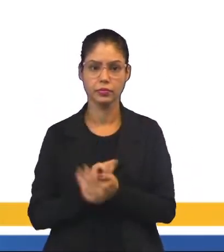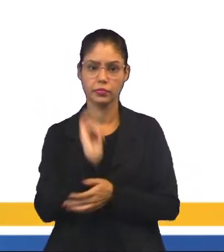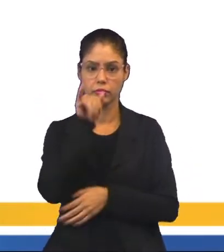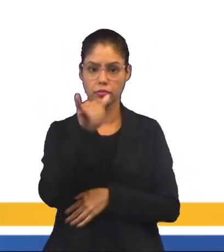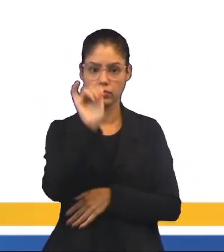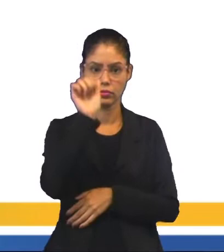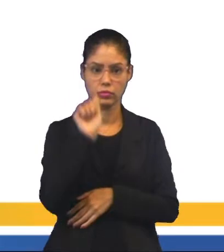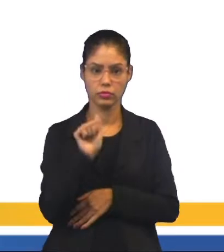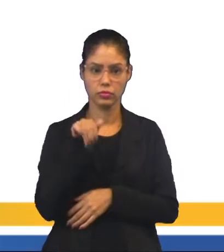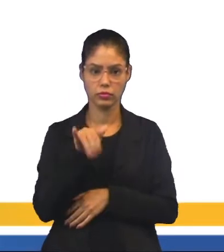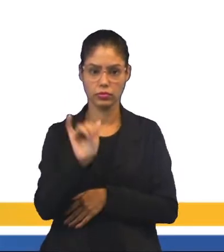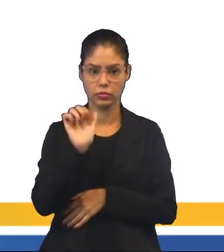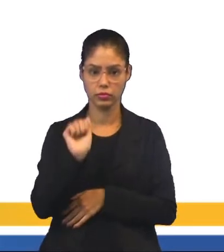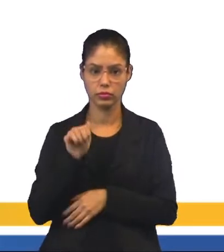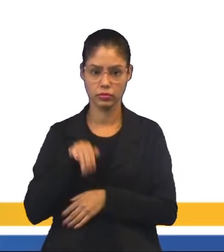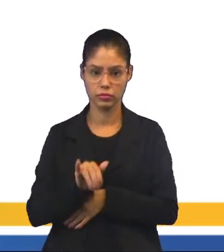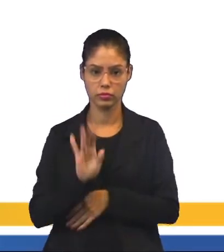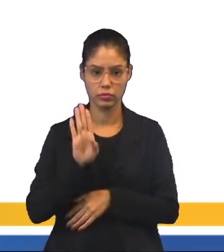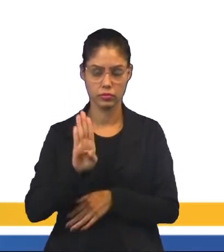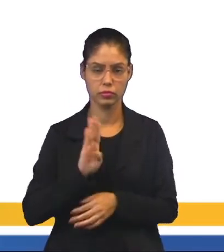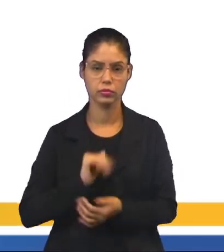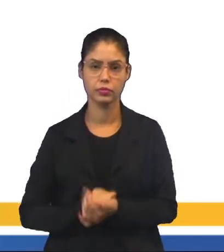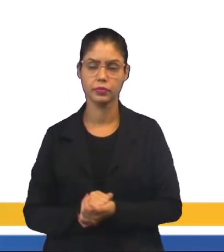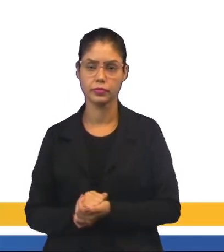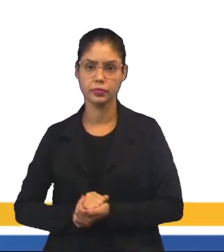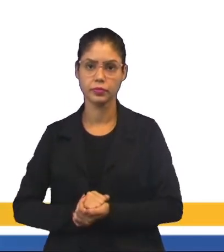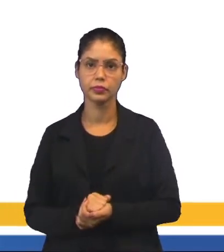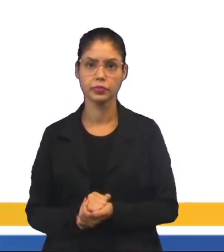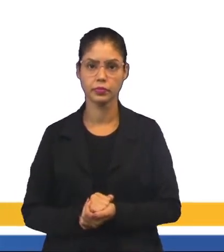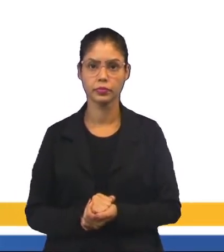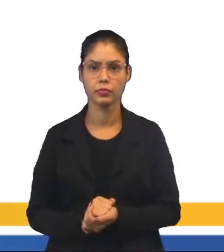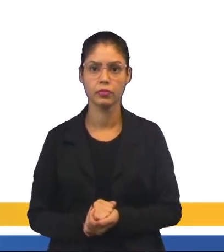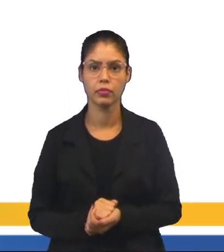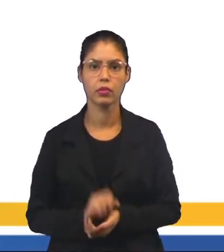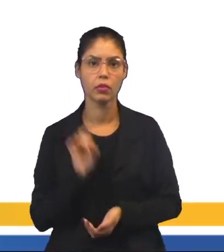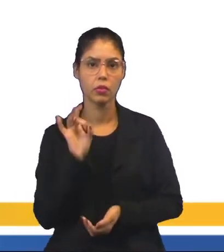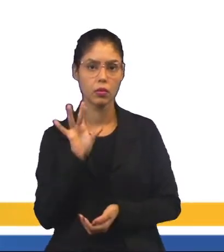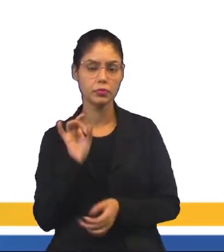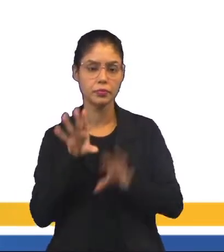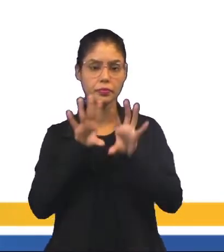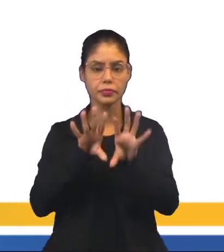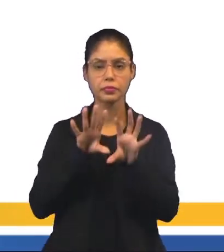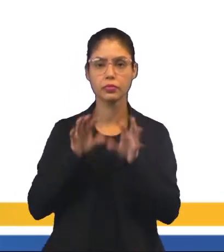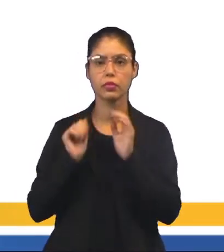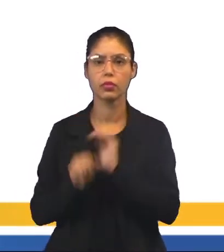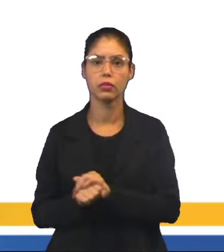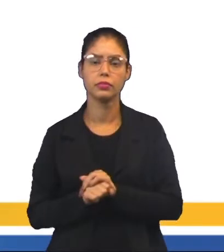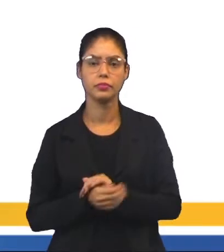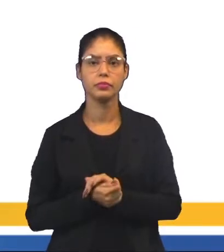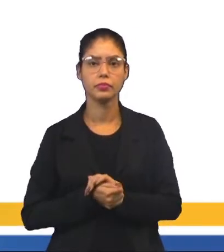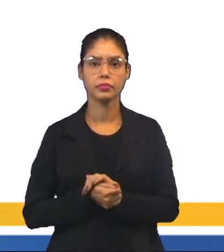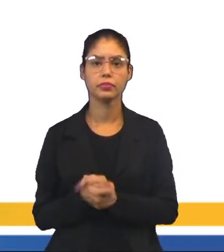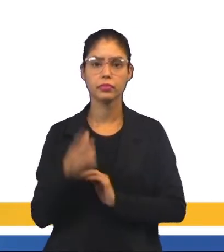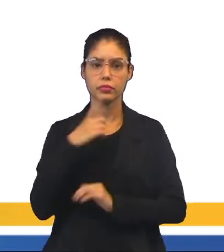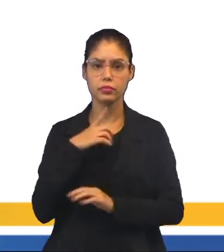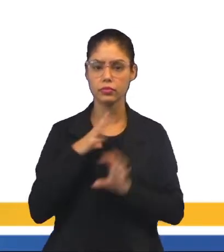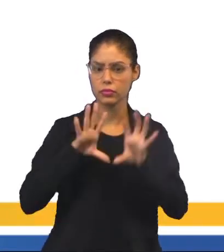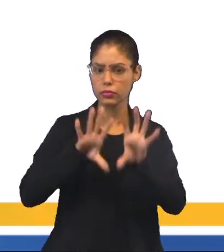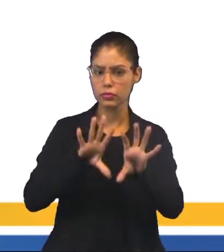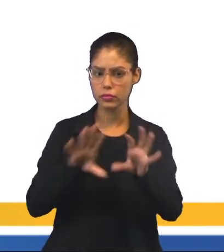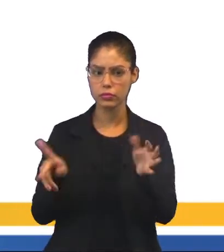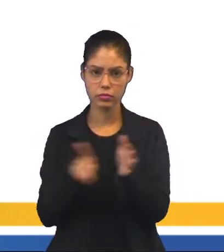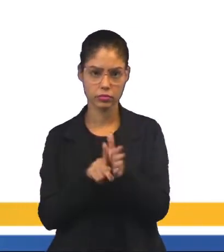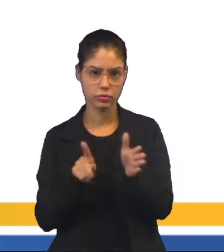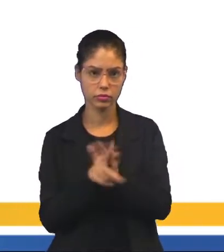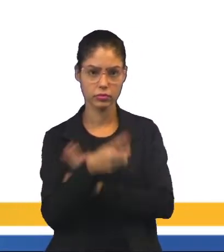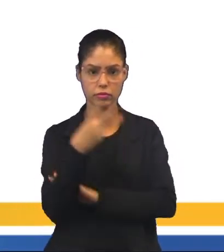B, yb. Também apareceu no meu determinante. Só que aí o meu determinante, ele tem que ficar um